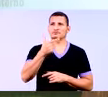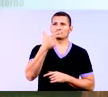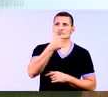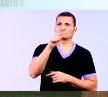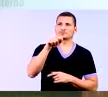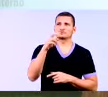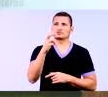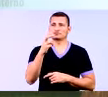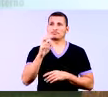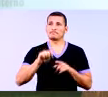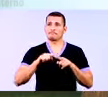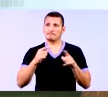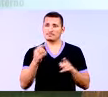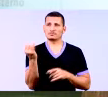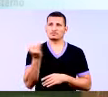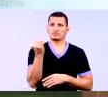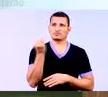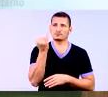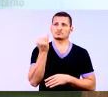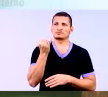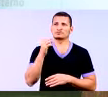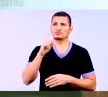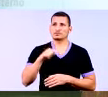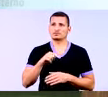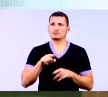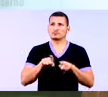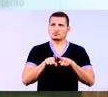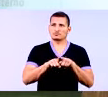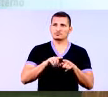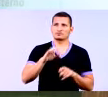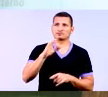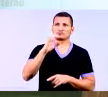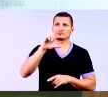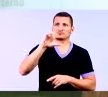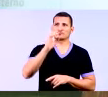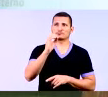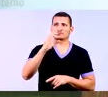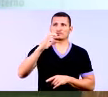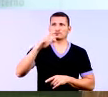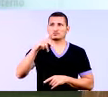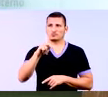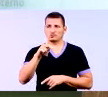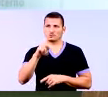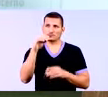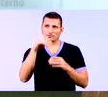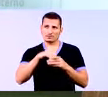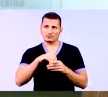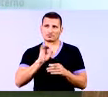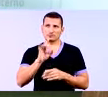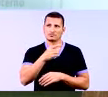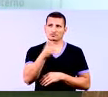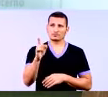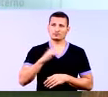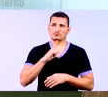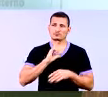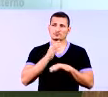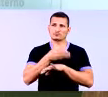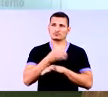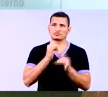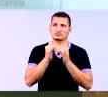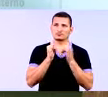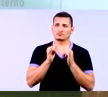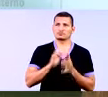Mas um parâmetro fundamental também é o clock interno, que só vocês vão ter acesso a essa informação. Aliás, para que